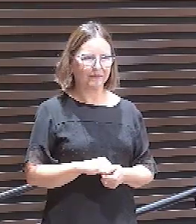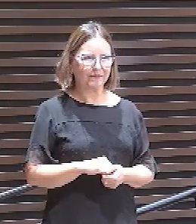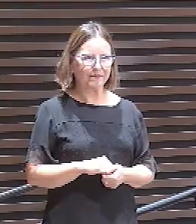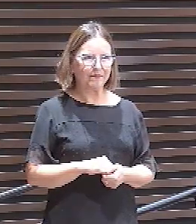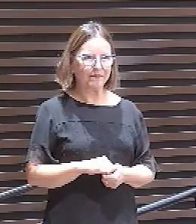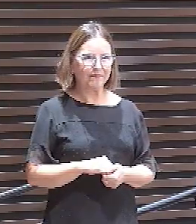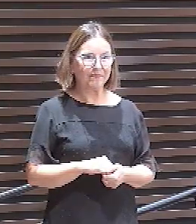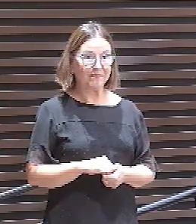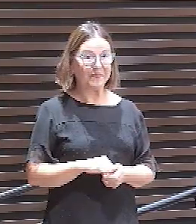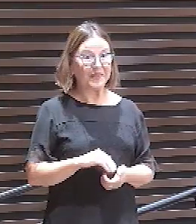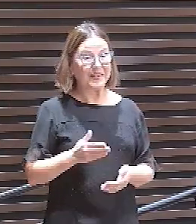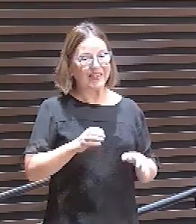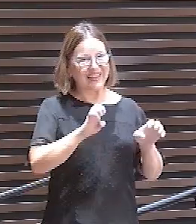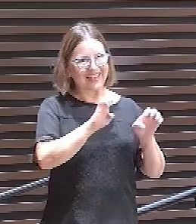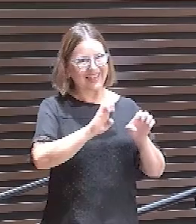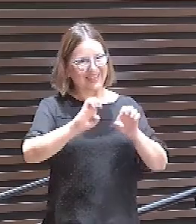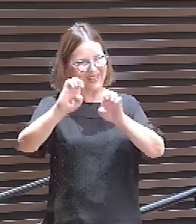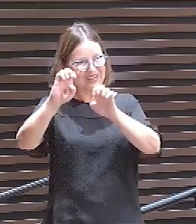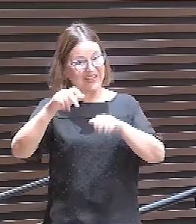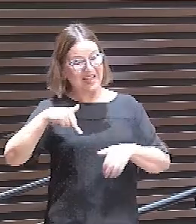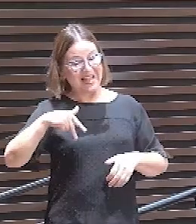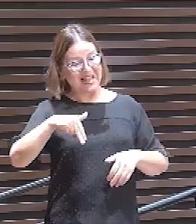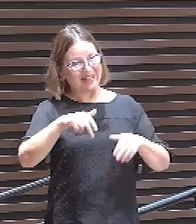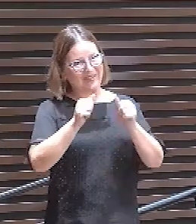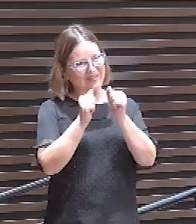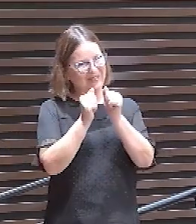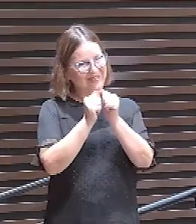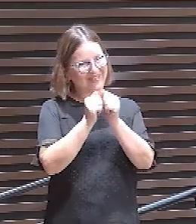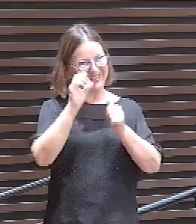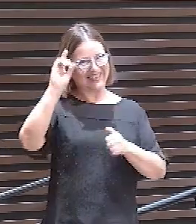E Enoque andou com Deus.